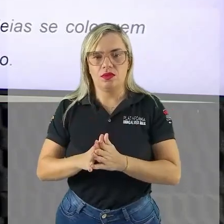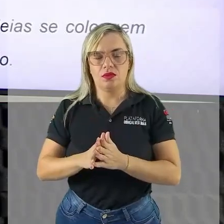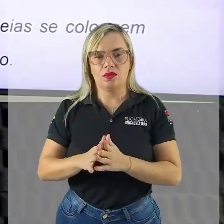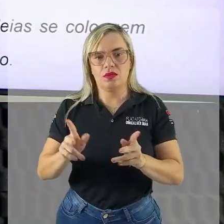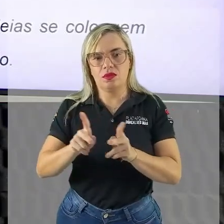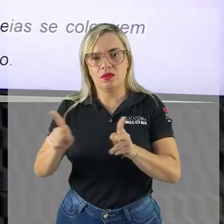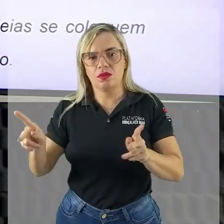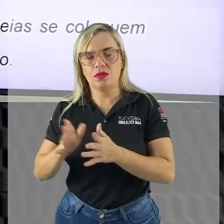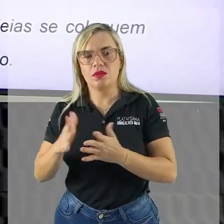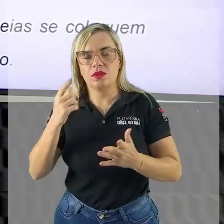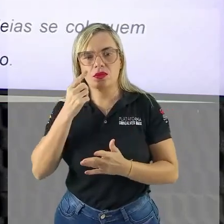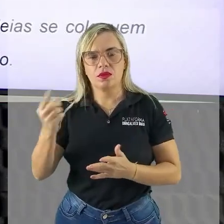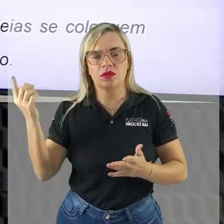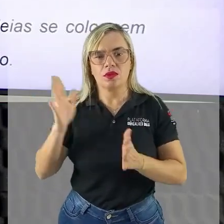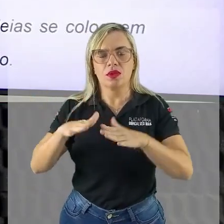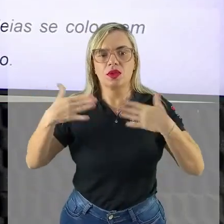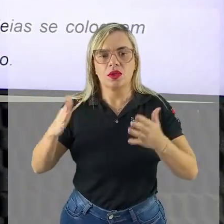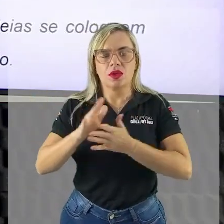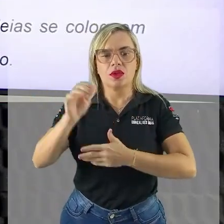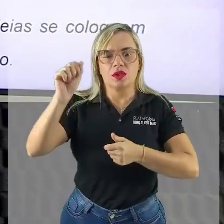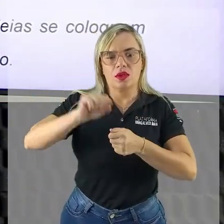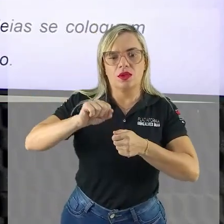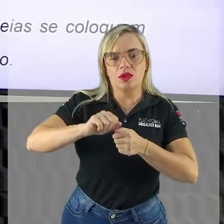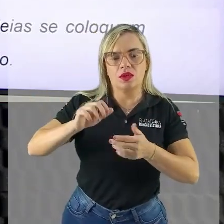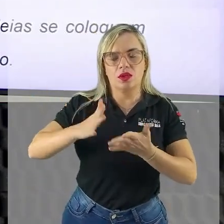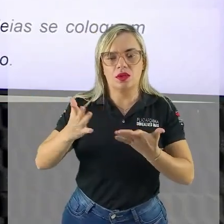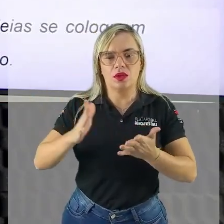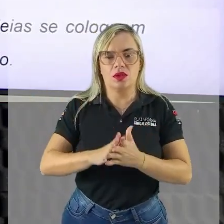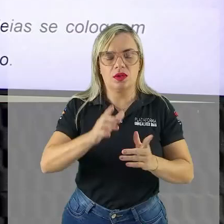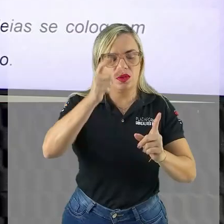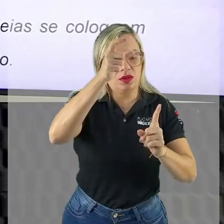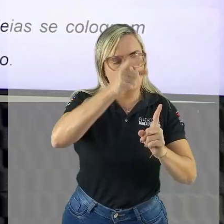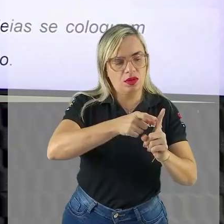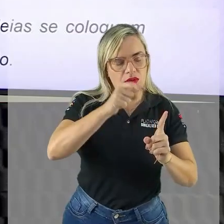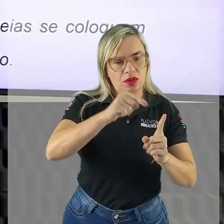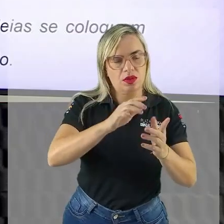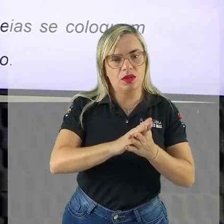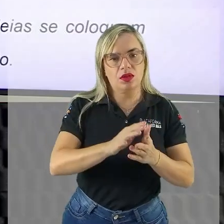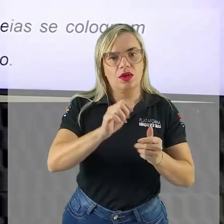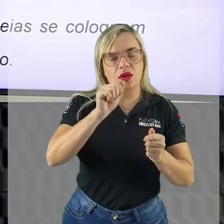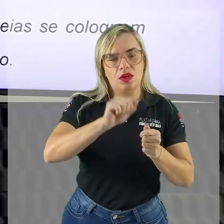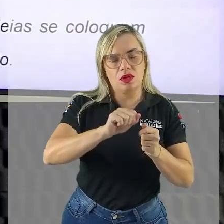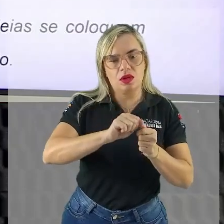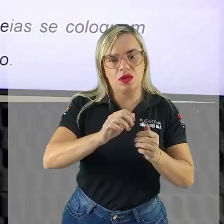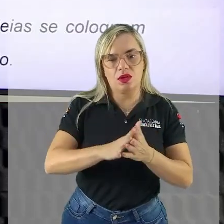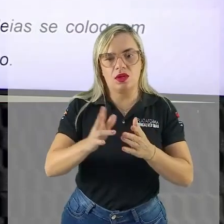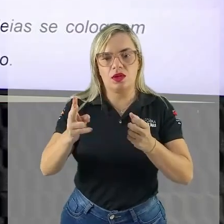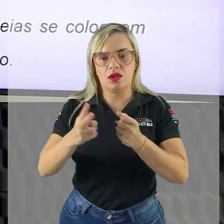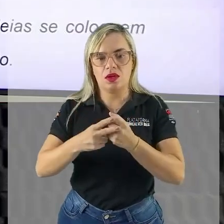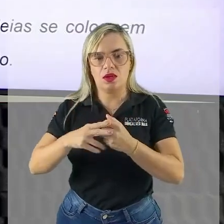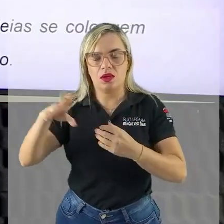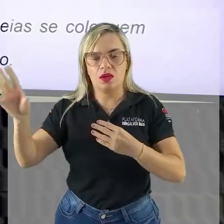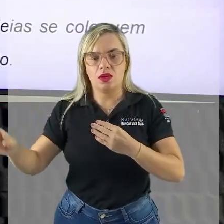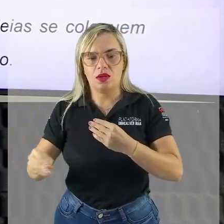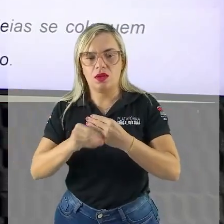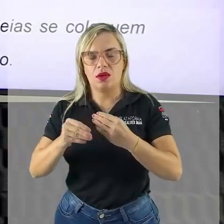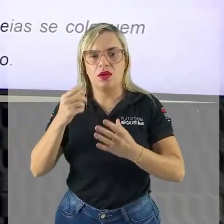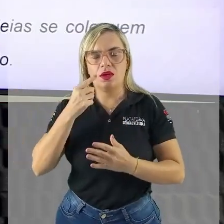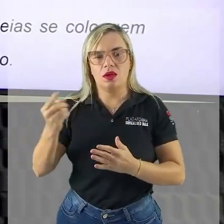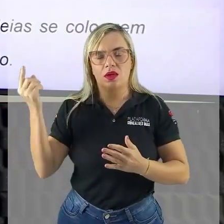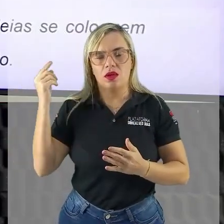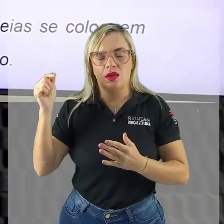é a ação, tá? E a consequência dessa ação. Esse verbo pede complemento? Pede, então tem que dar o complemento correto a ele,